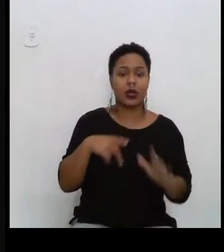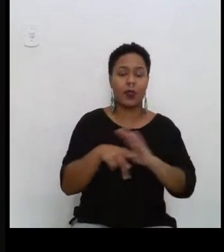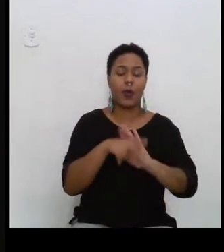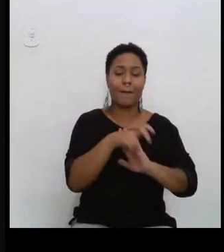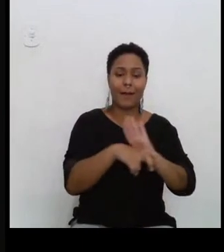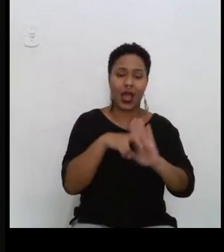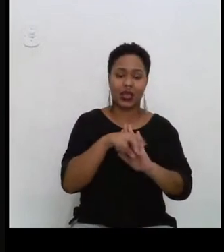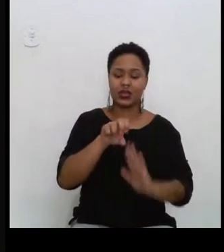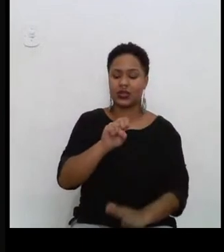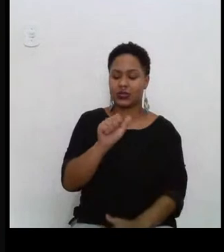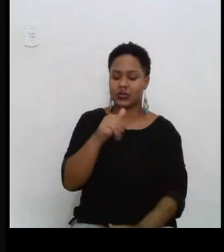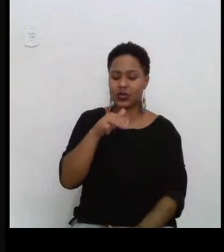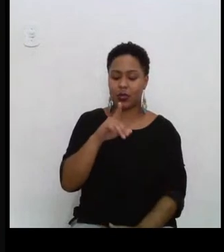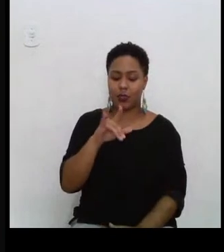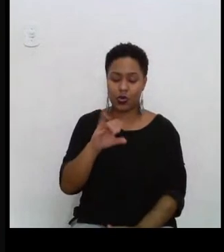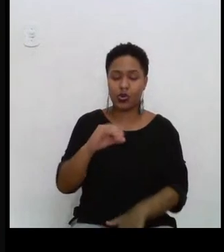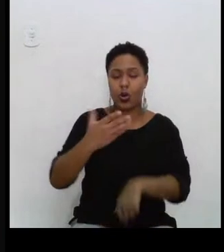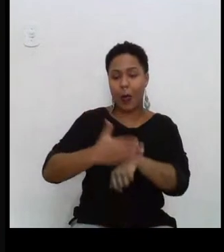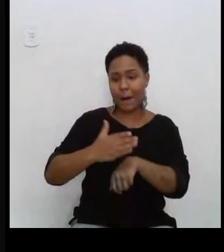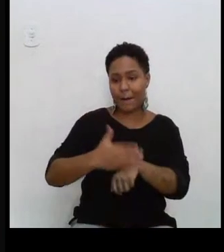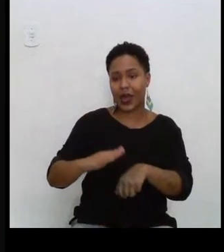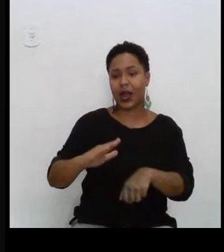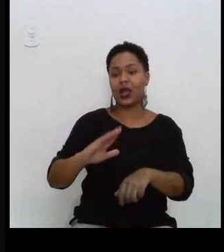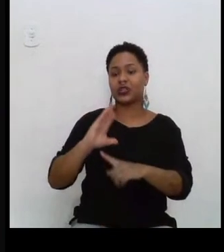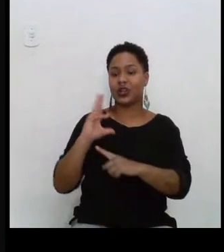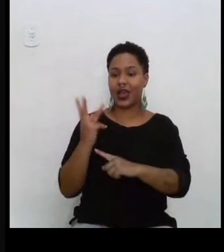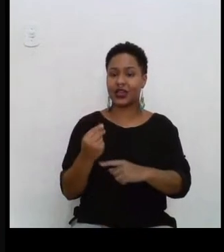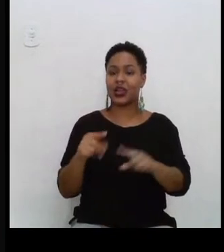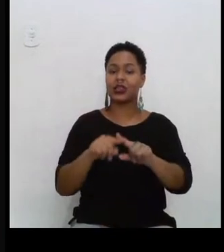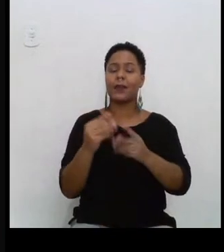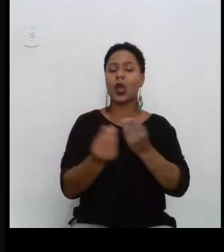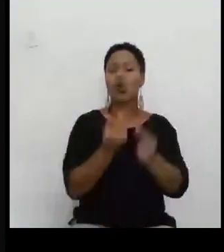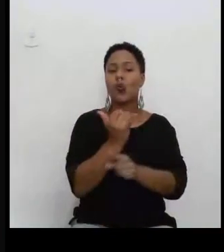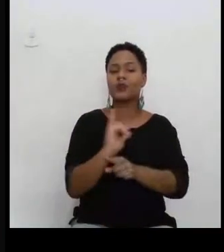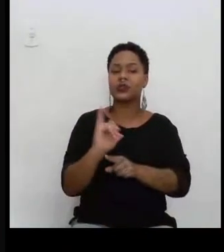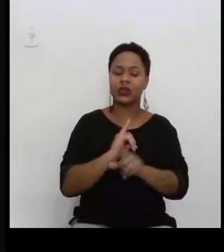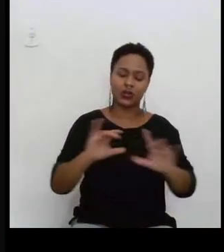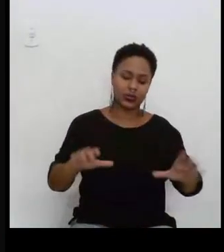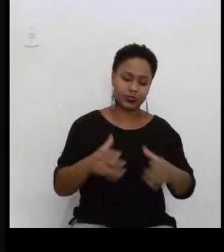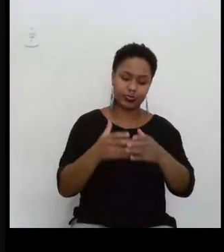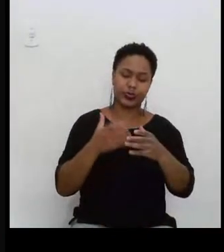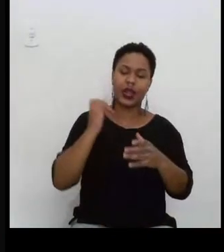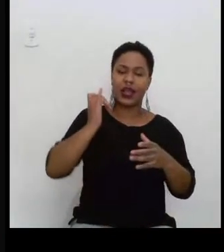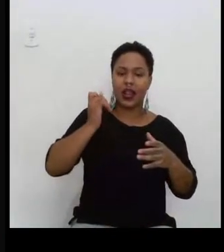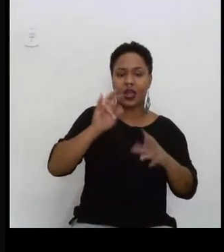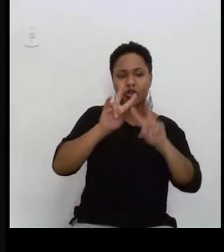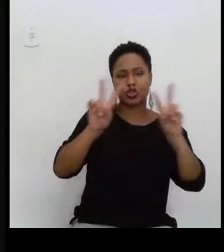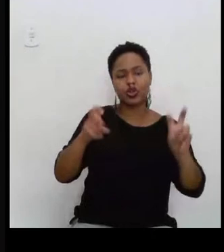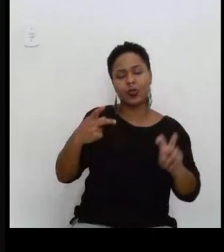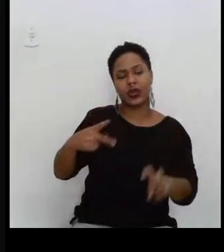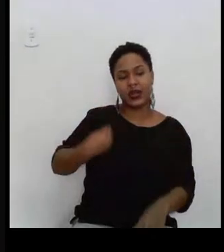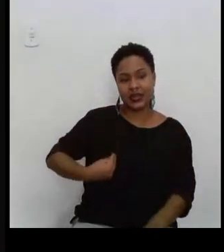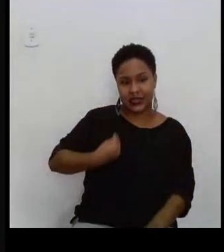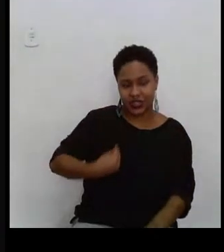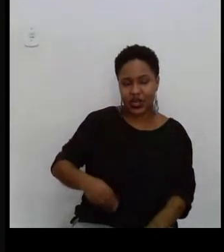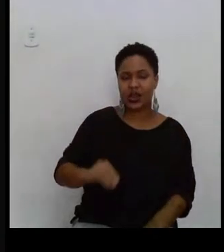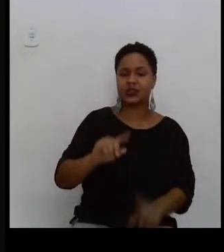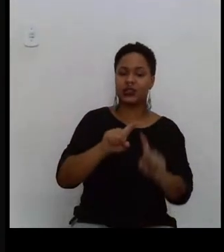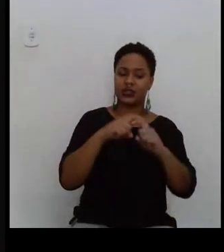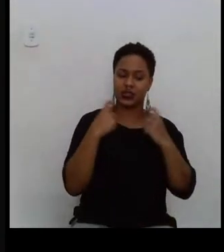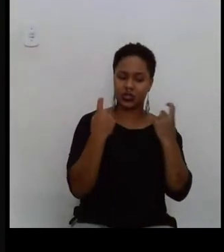artística e formas agora quem são relatos sobre a sua existência sexualidade lá seres aspecto